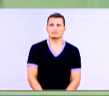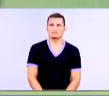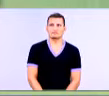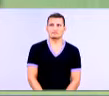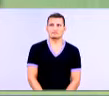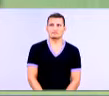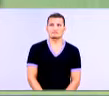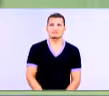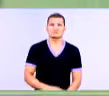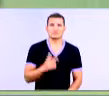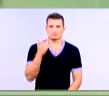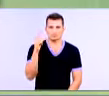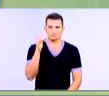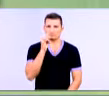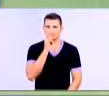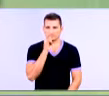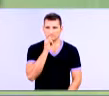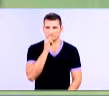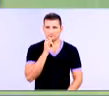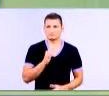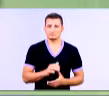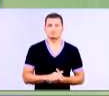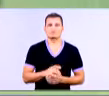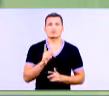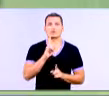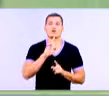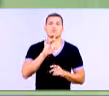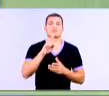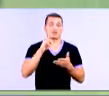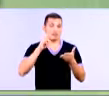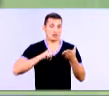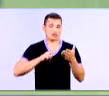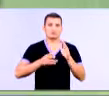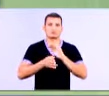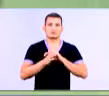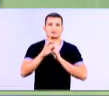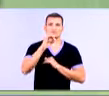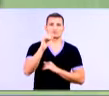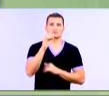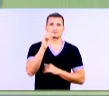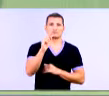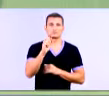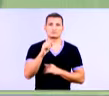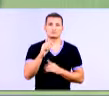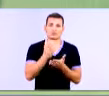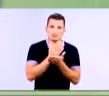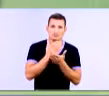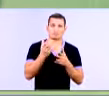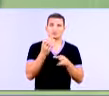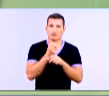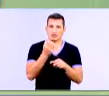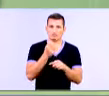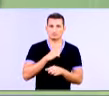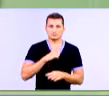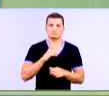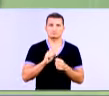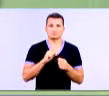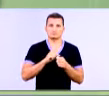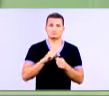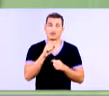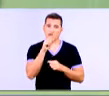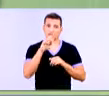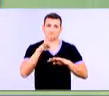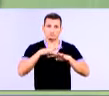Não é só ler a entrada de dados, né? Eu estou fazendo alguns cálculos, eu tenho uma expressão aritmética aqui,